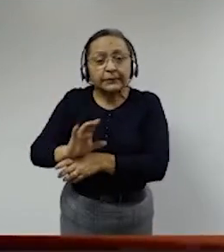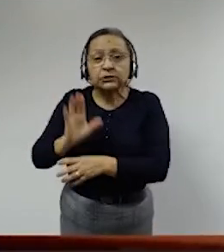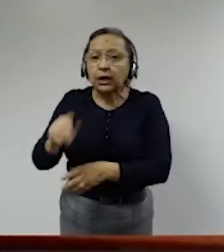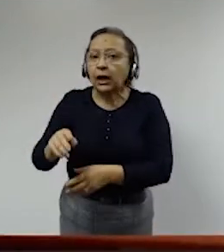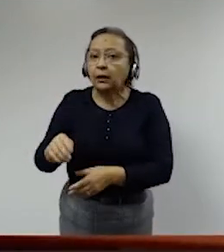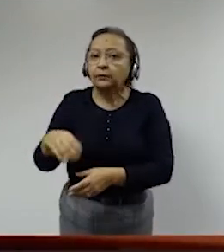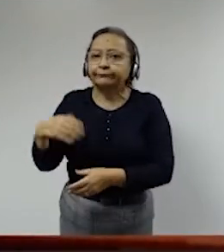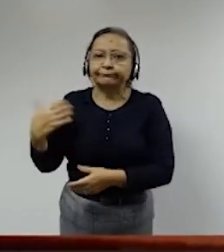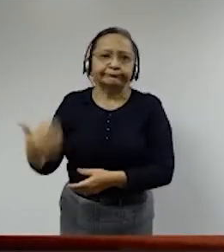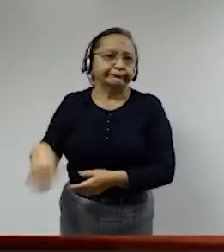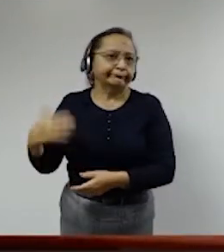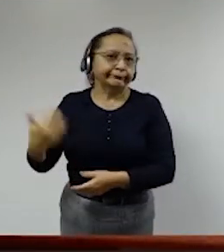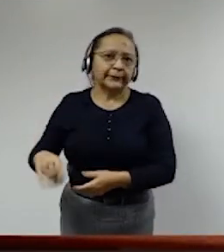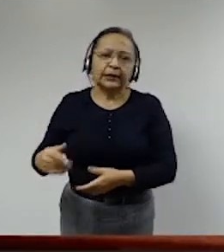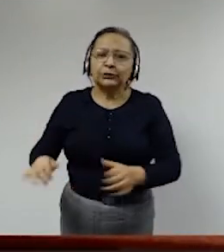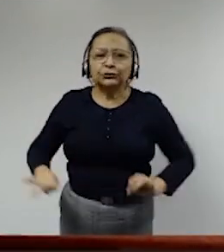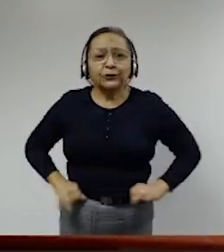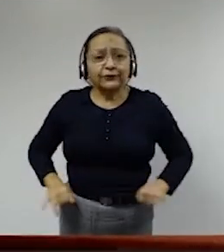A